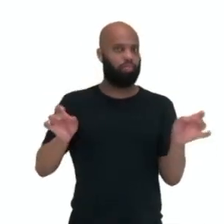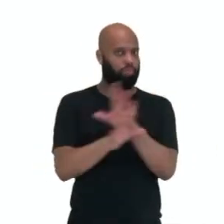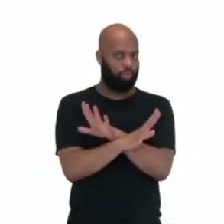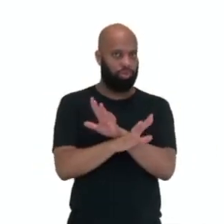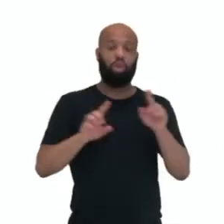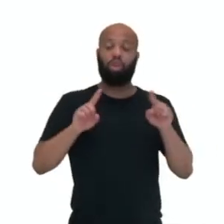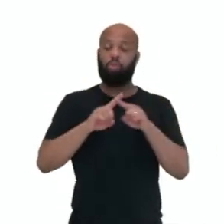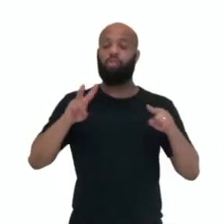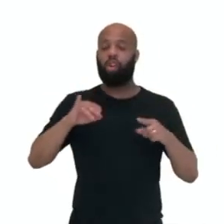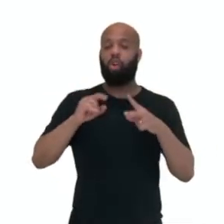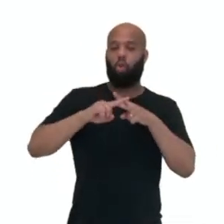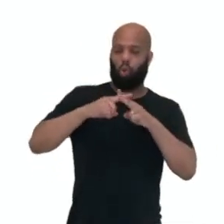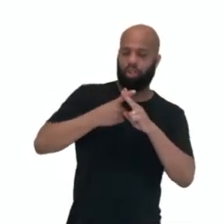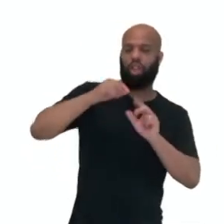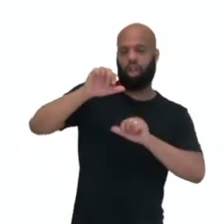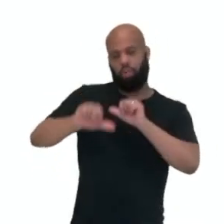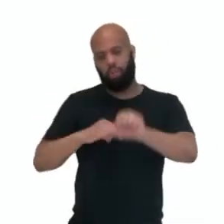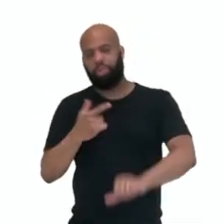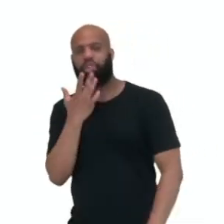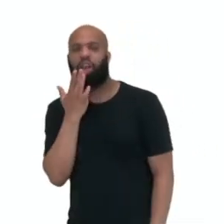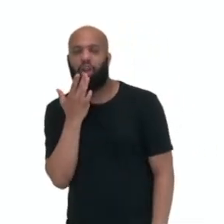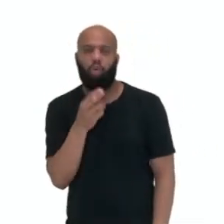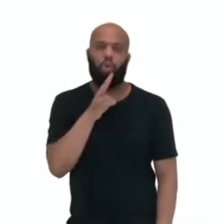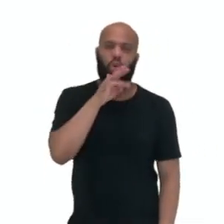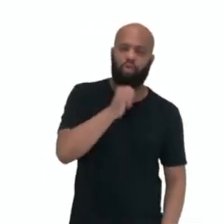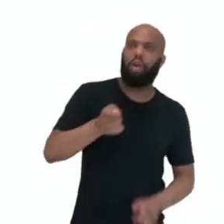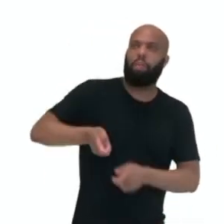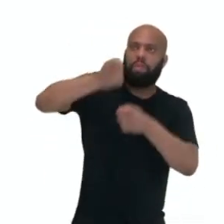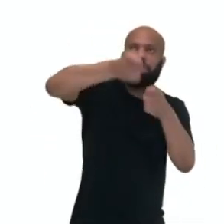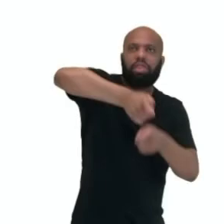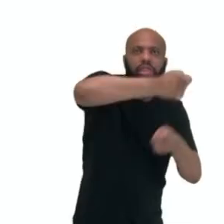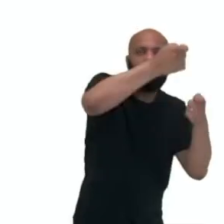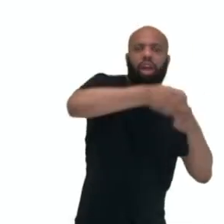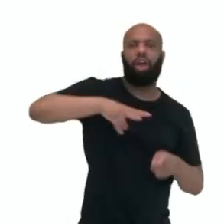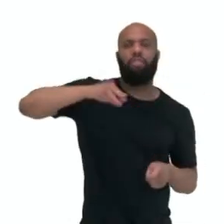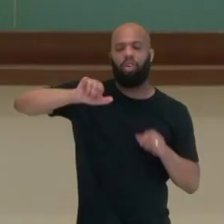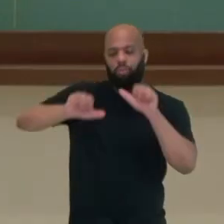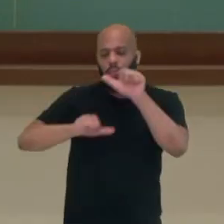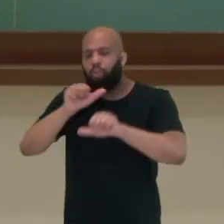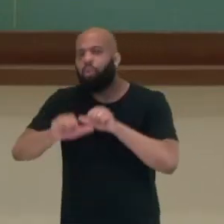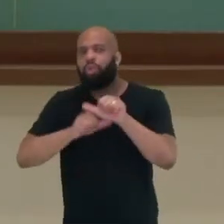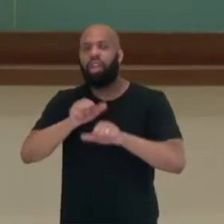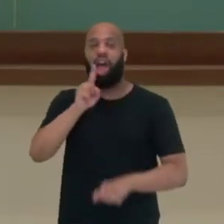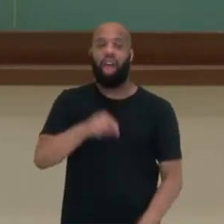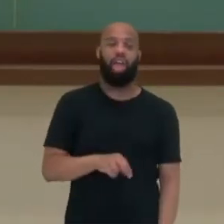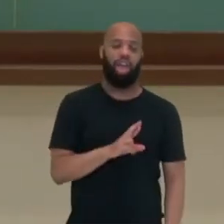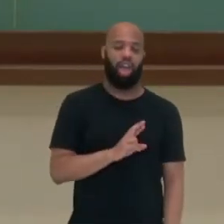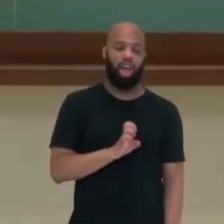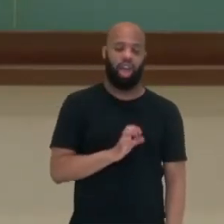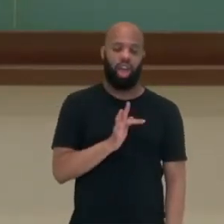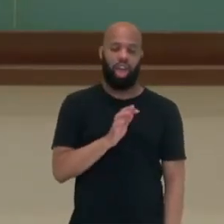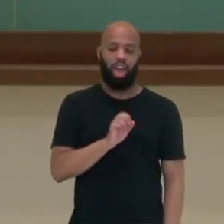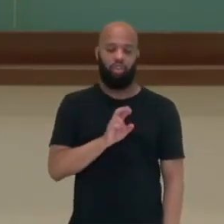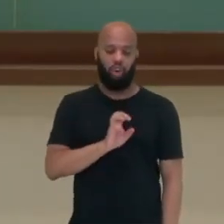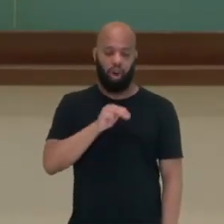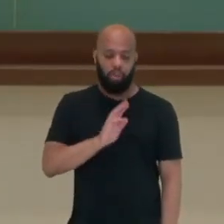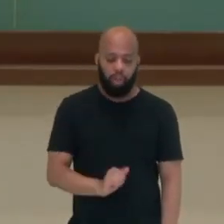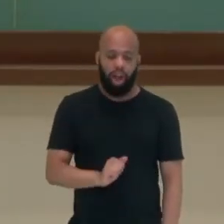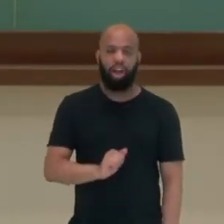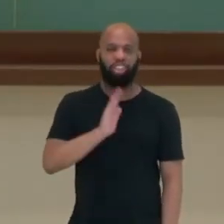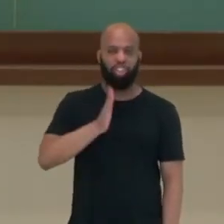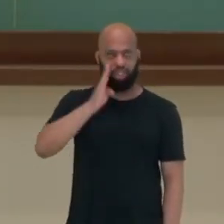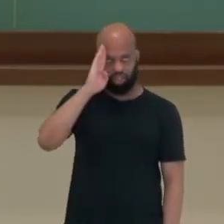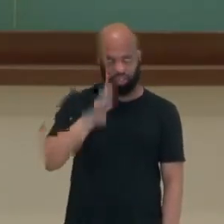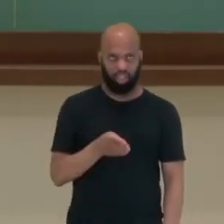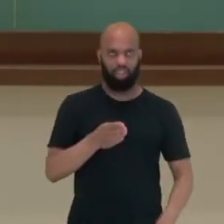finalizados. Então, se nós vamos falar de restauração ou reforma de um edifício, nós já não vamos mais trabalhar com a planta baixa, aí a conversa